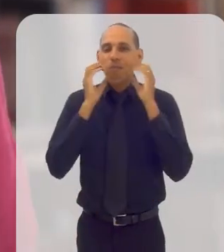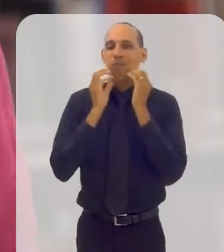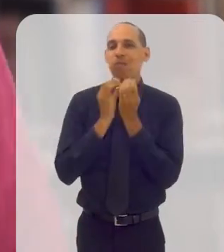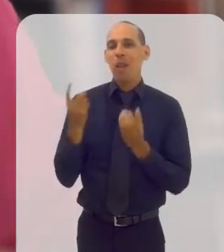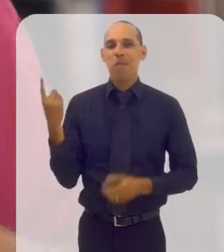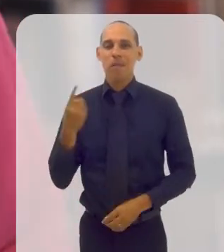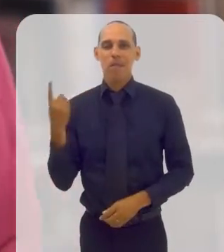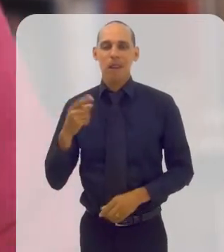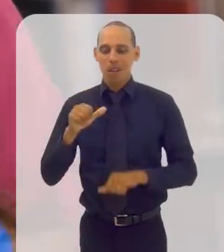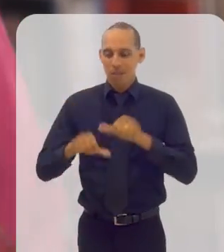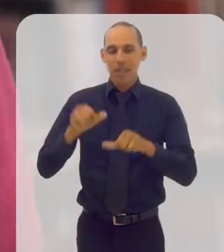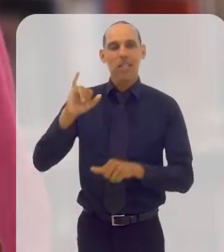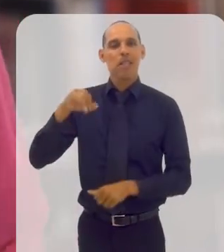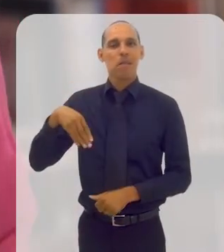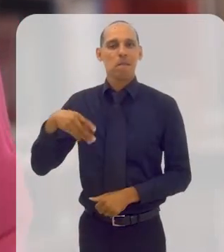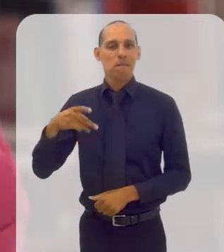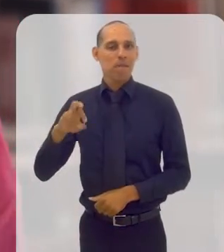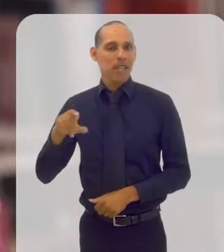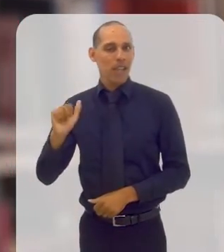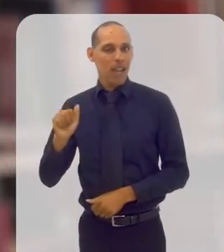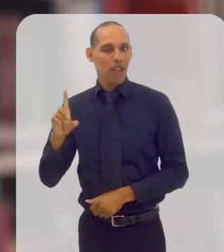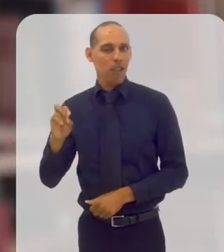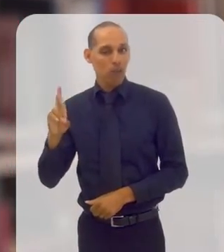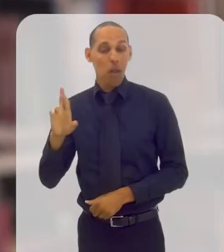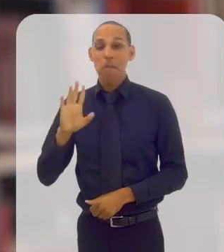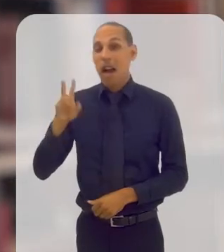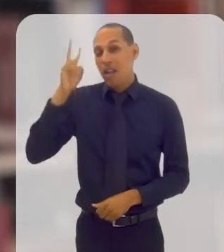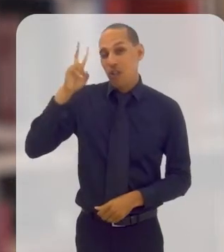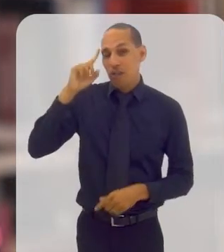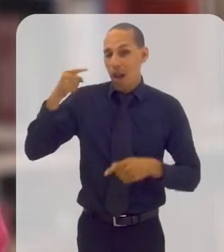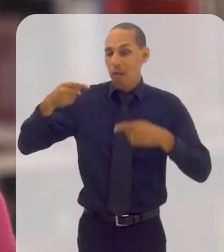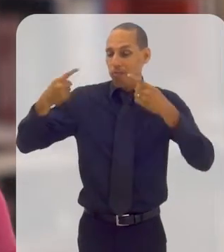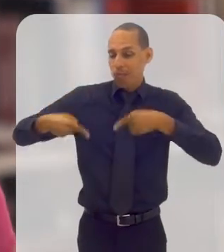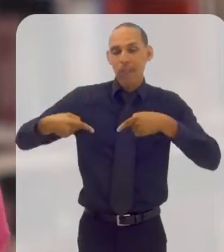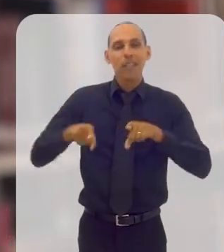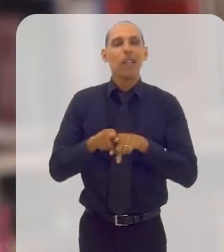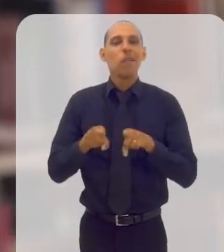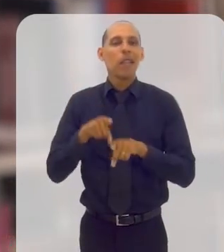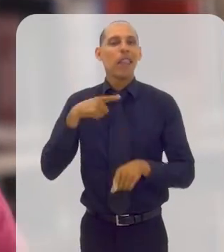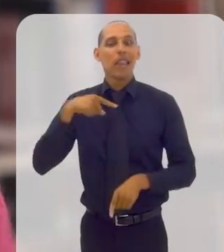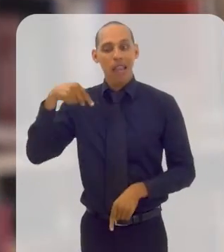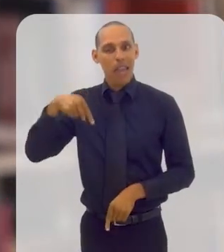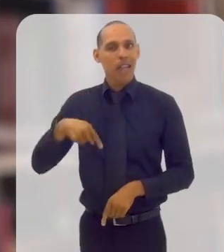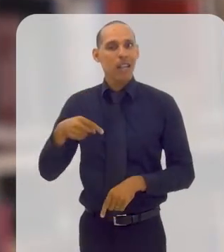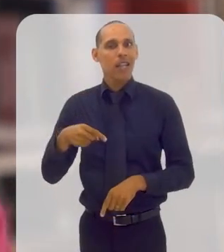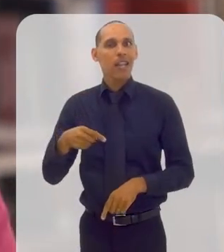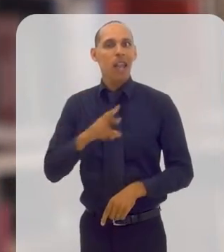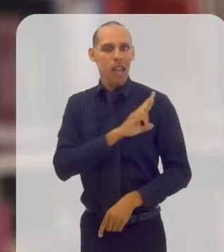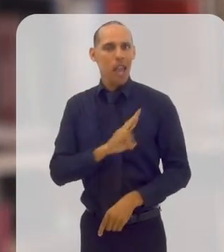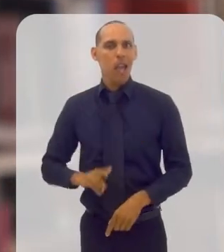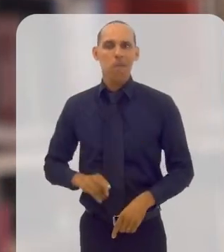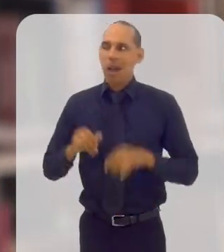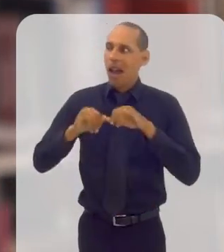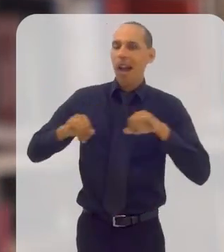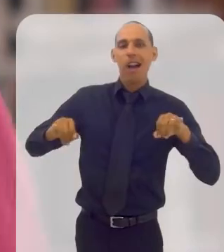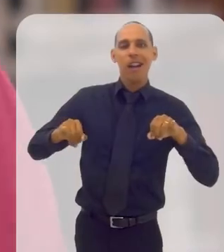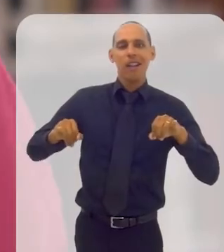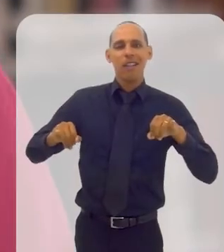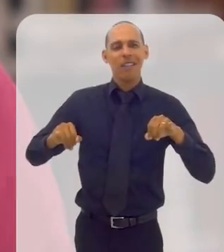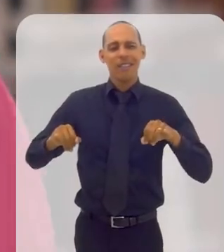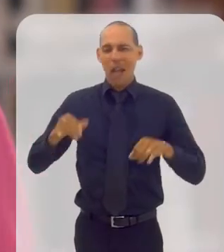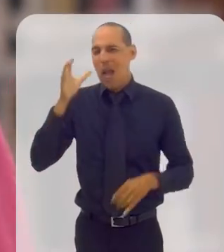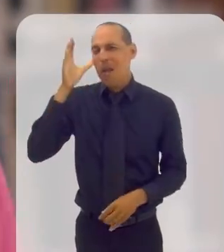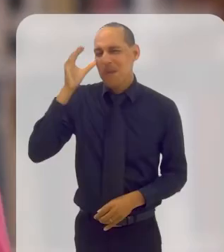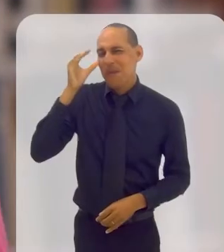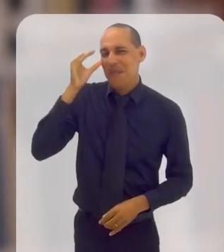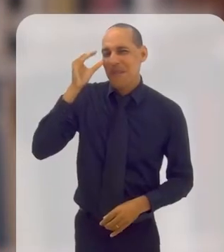Pedro I foi aclamado imperador do Brasil. Mas, voltando à ideia de disputas de narrativa, foi também aqui que foi proclamada a República.